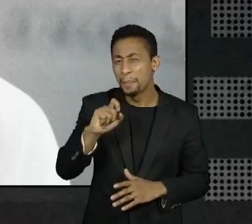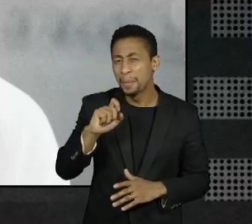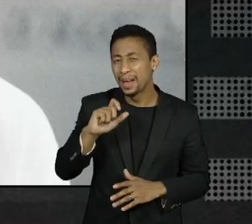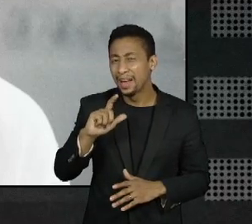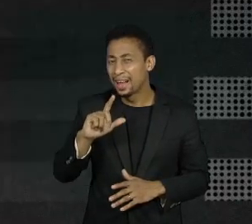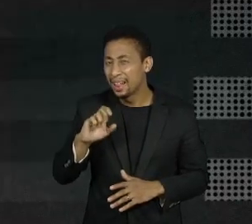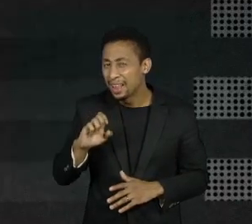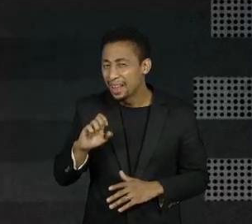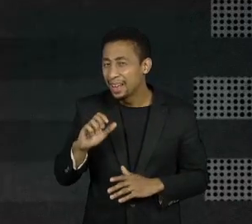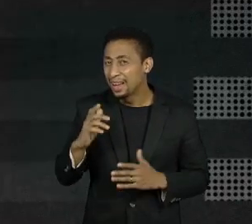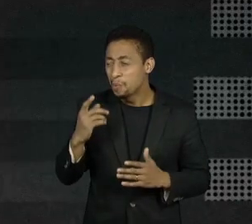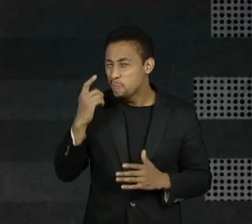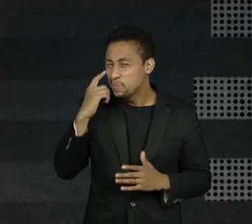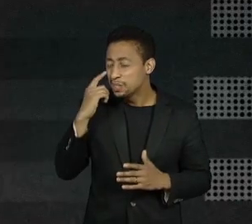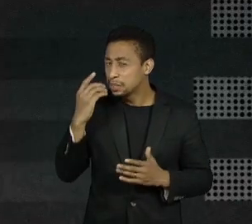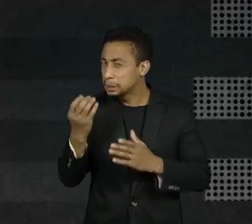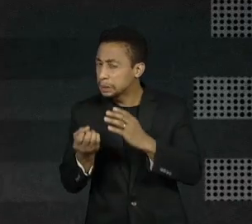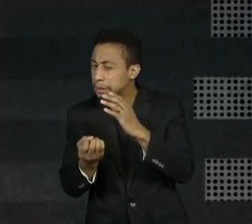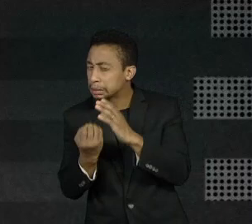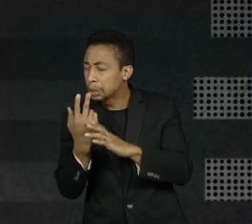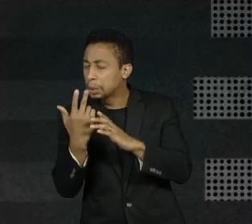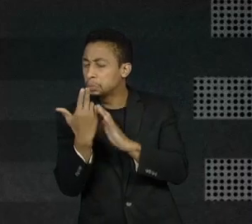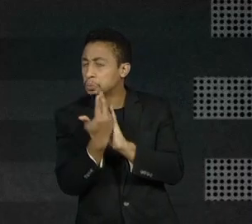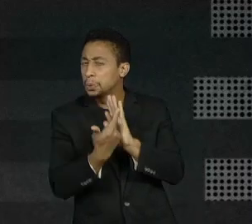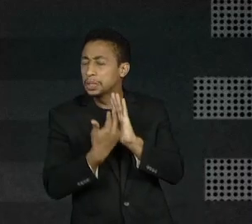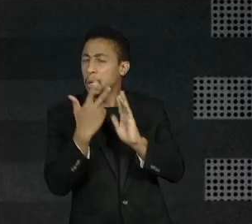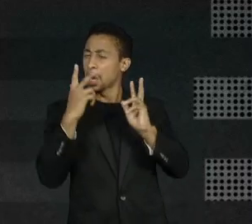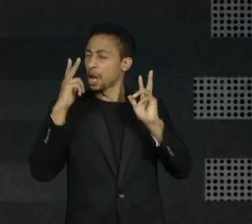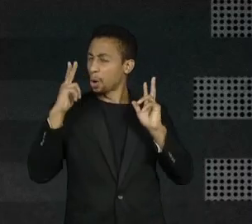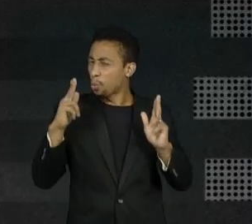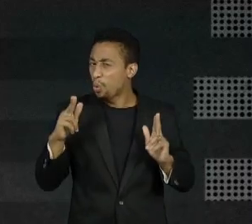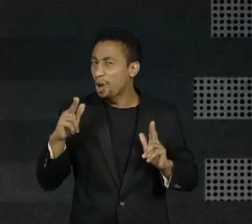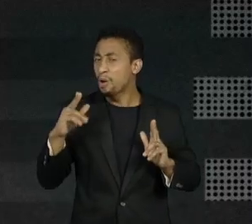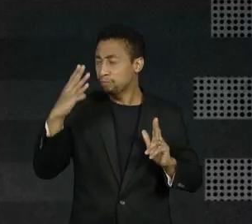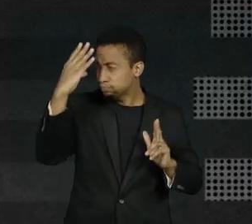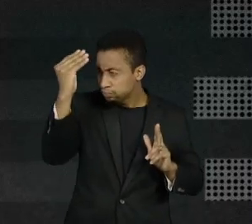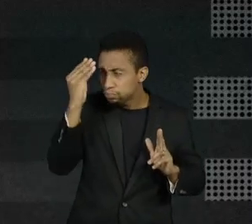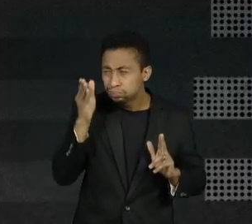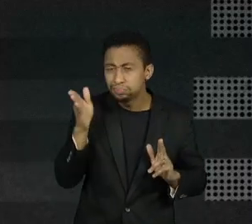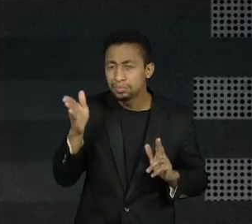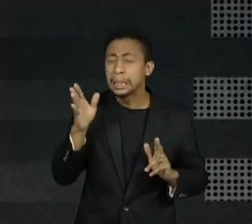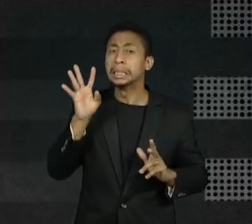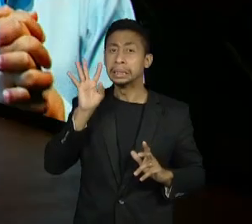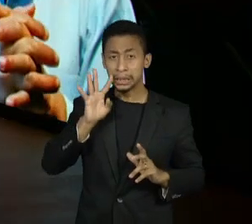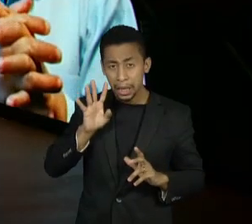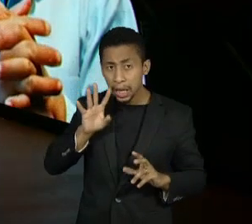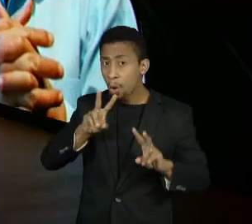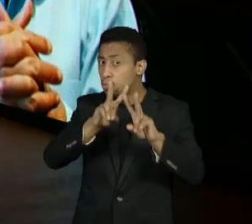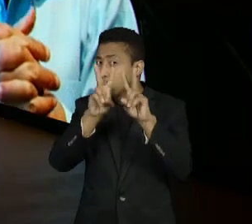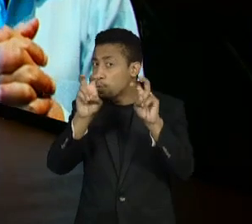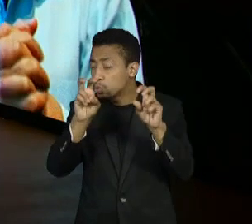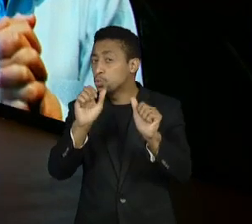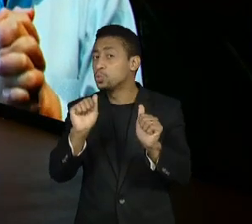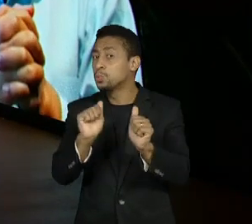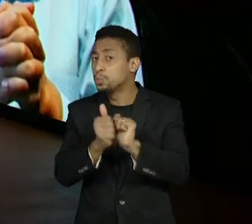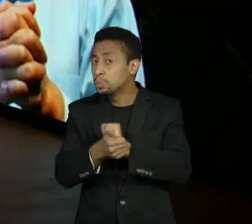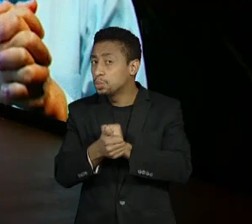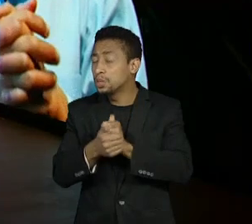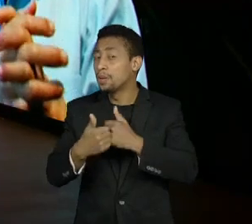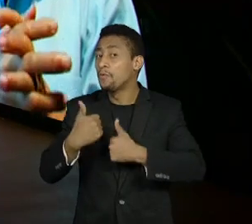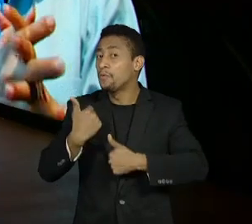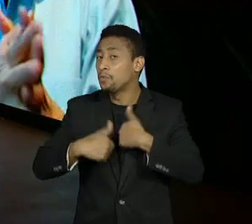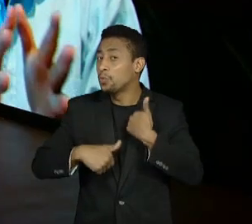ou baseado no Pelé, ia dar certo, ia ficar legal, e a gente ia falar de futebol, de esportes para a